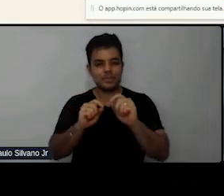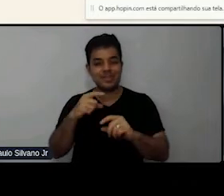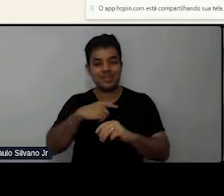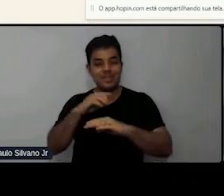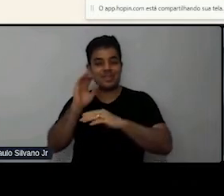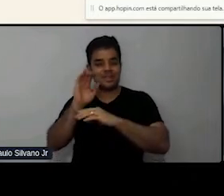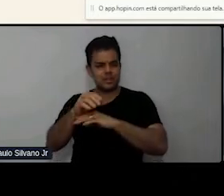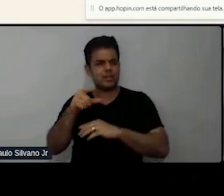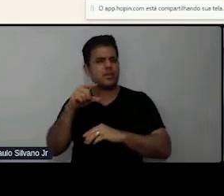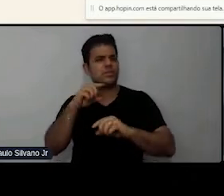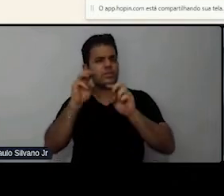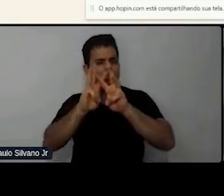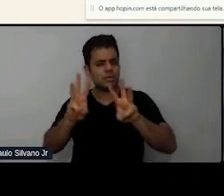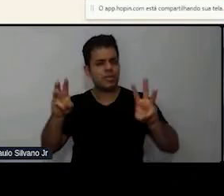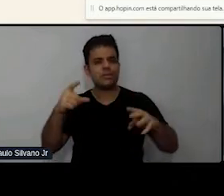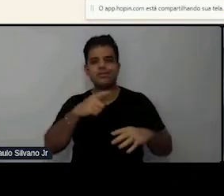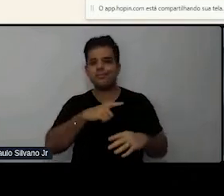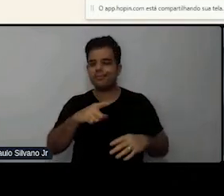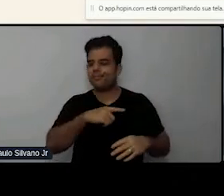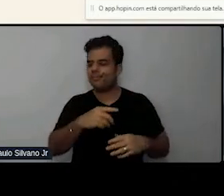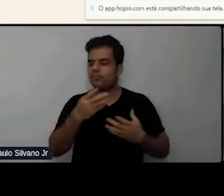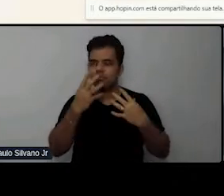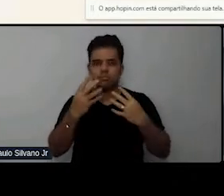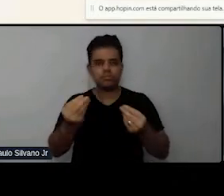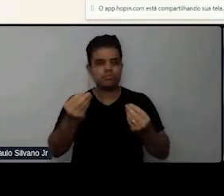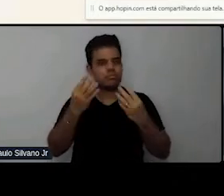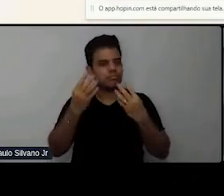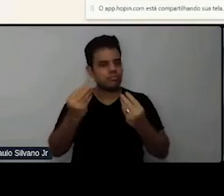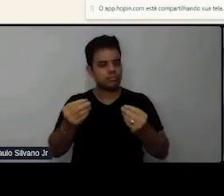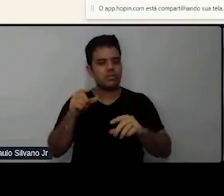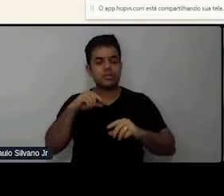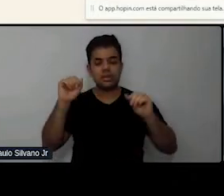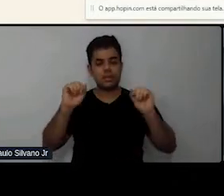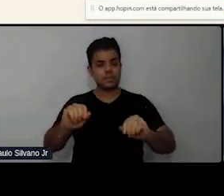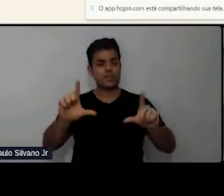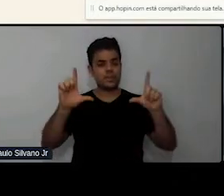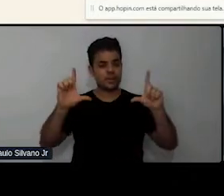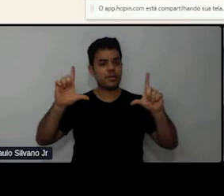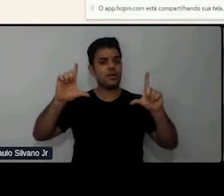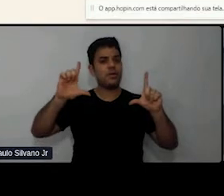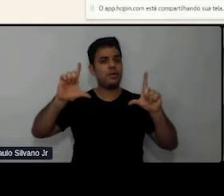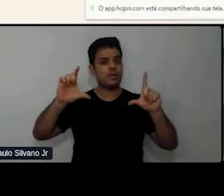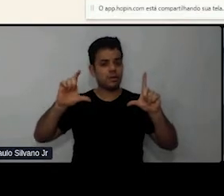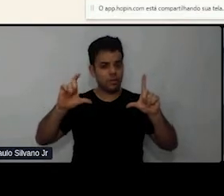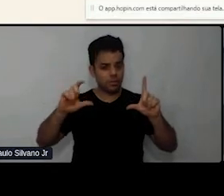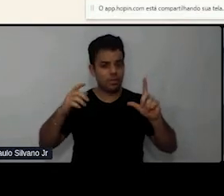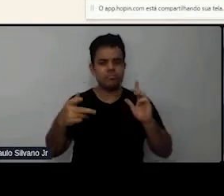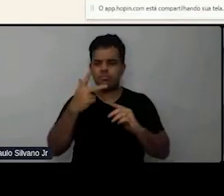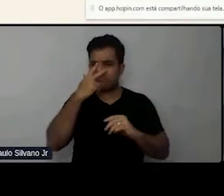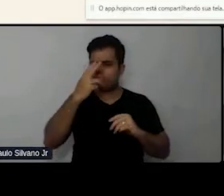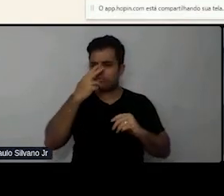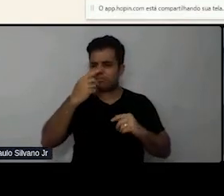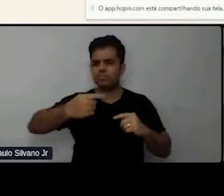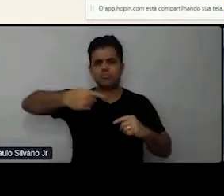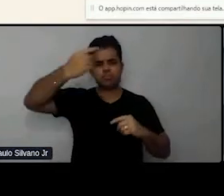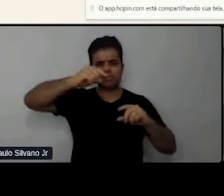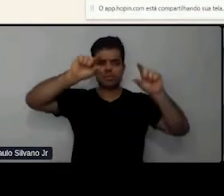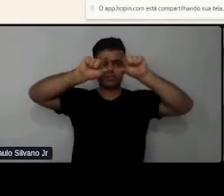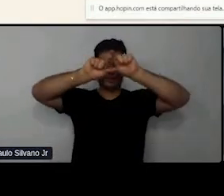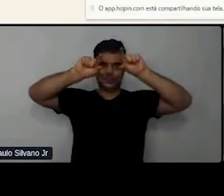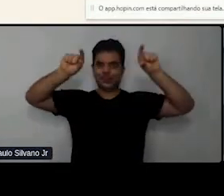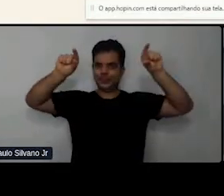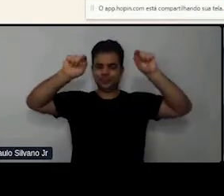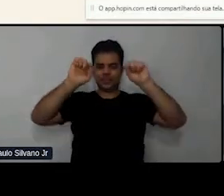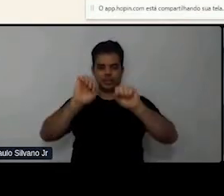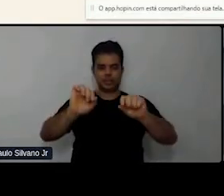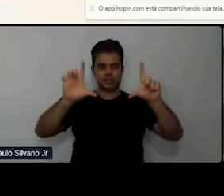bastante casos assim, onde tem alguma imagem que é um topo assim do site, né, para